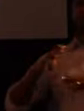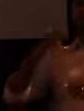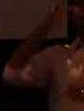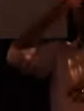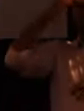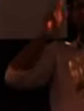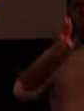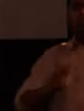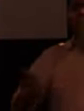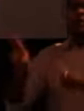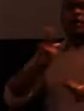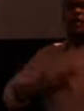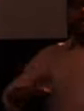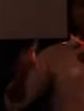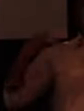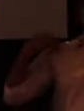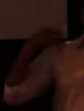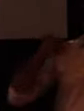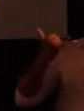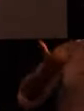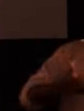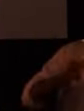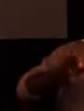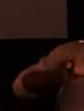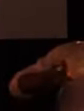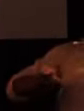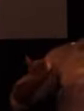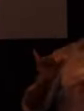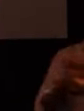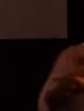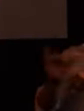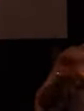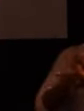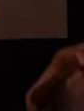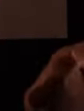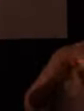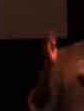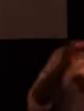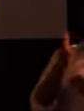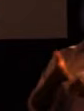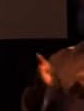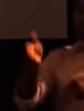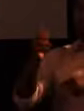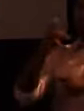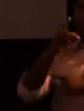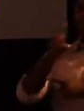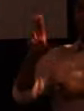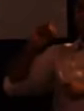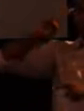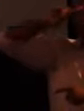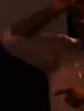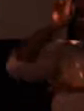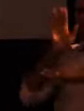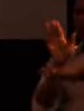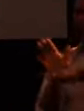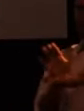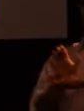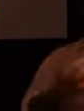usos para essa orla, qualificar essa orla. Na orla de lá, nós não temos esses atributos